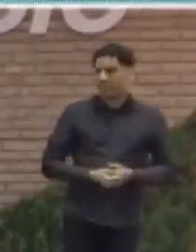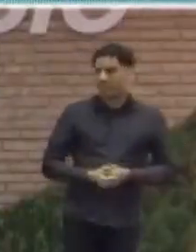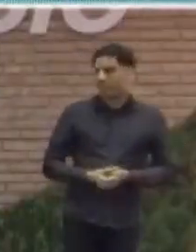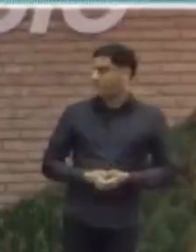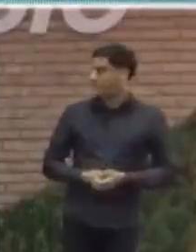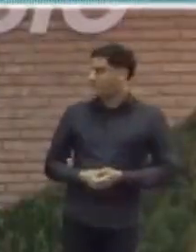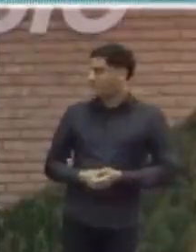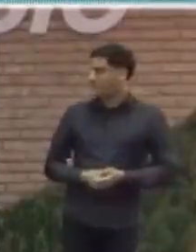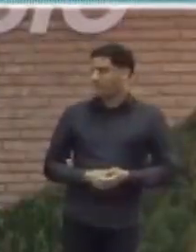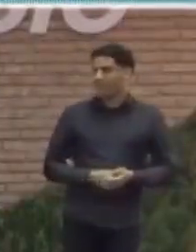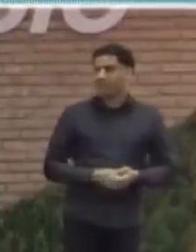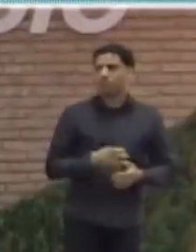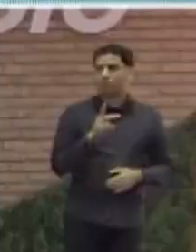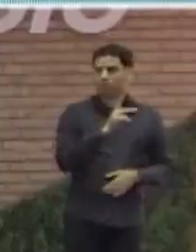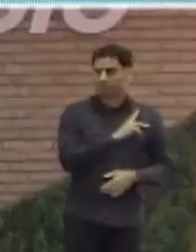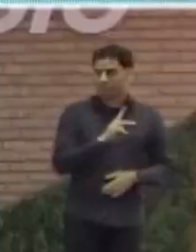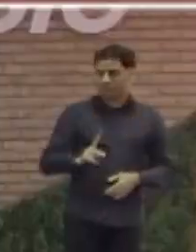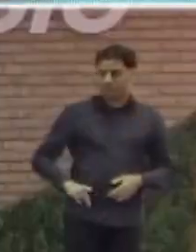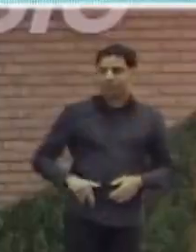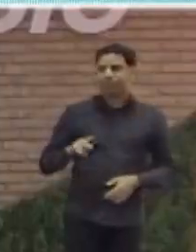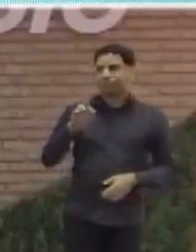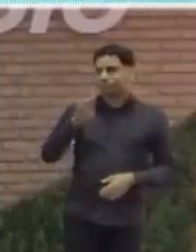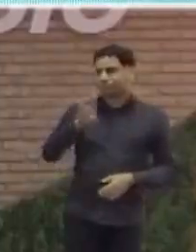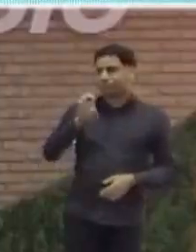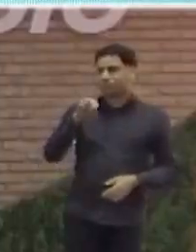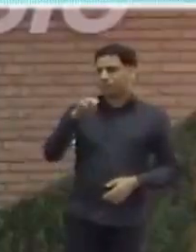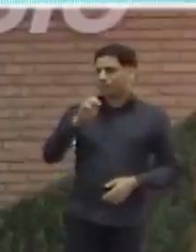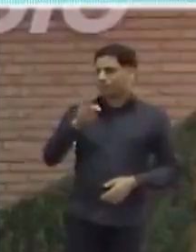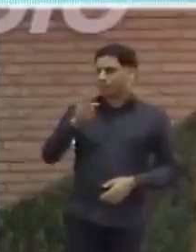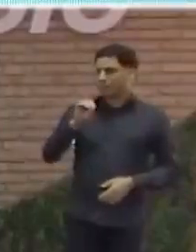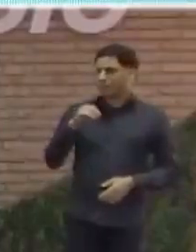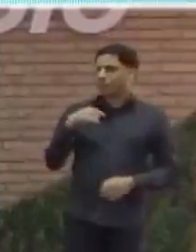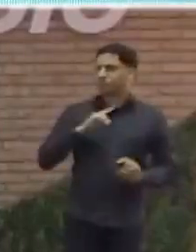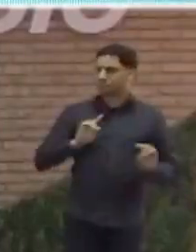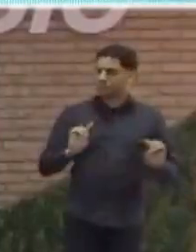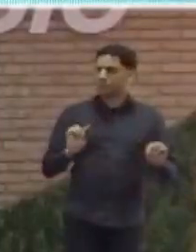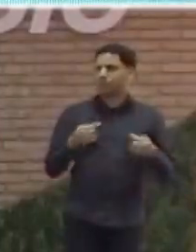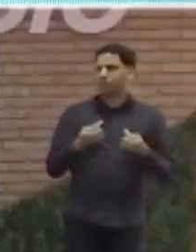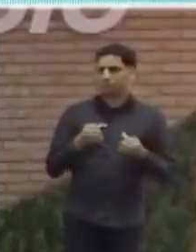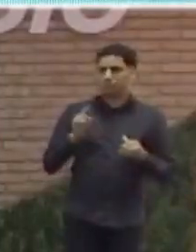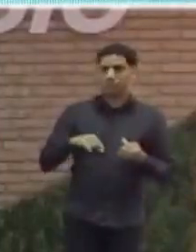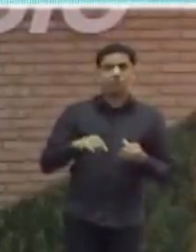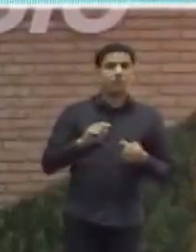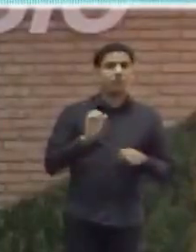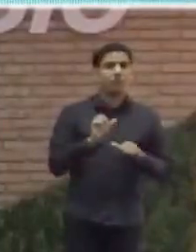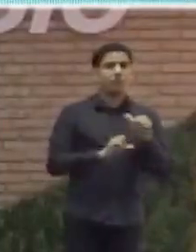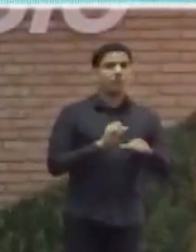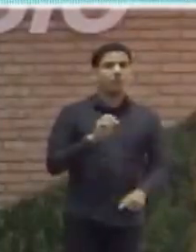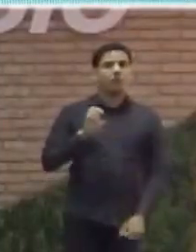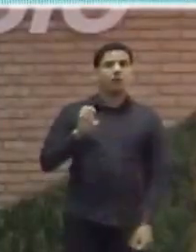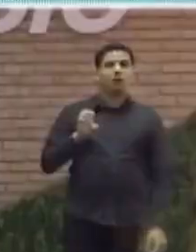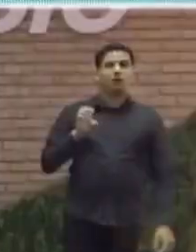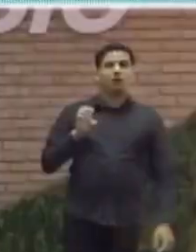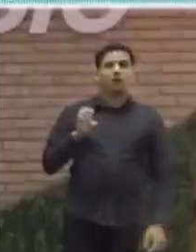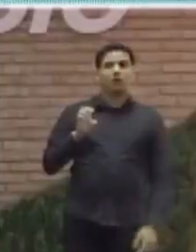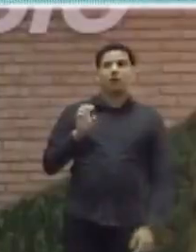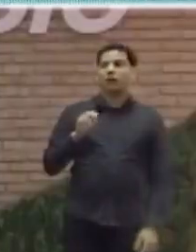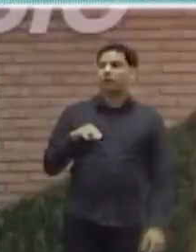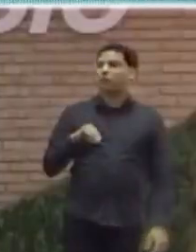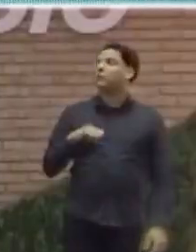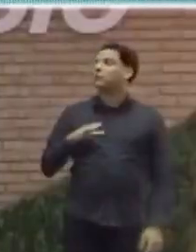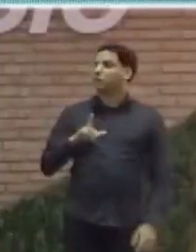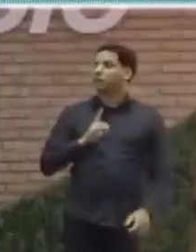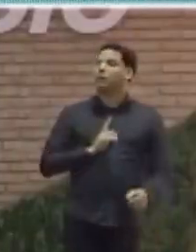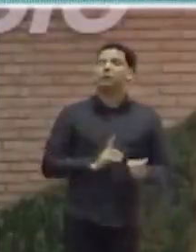Renato, o presidente Renato, trouxe para a gente um desafio grande, que era ir tornando o ENIC internacional, o